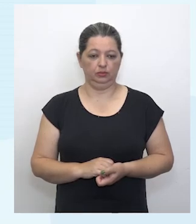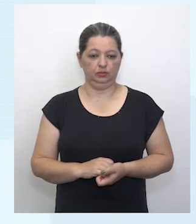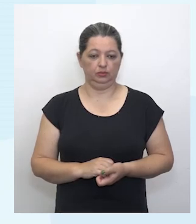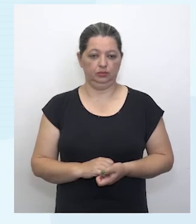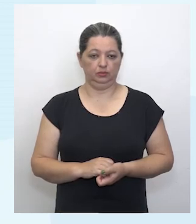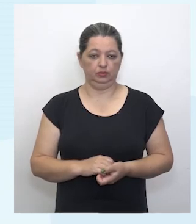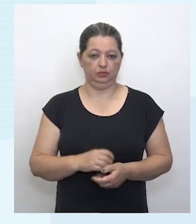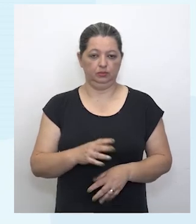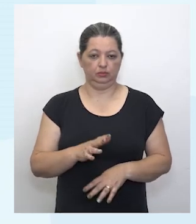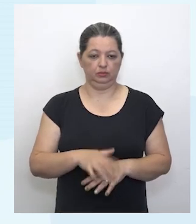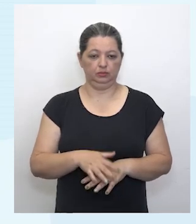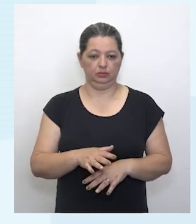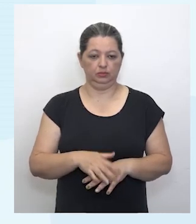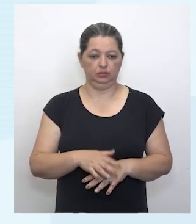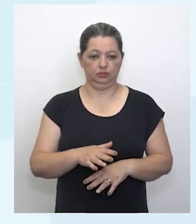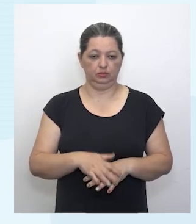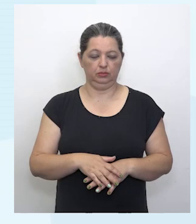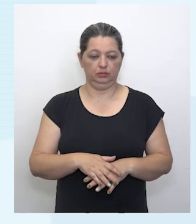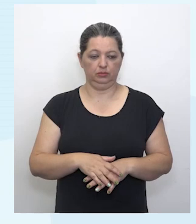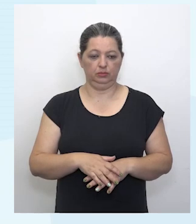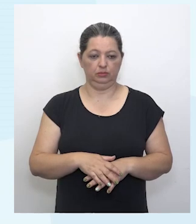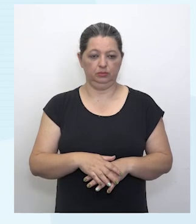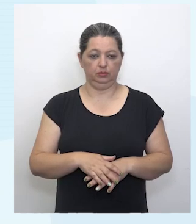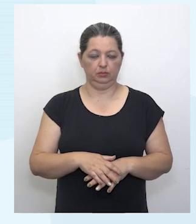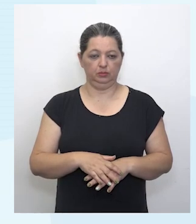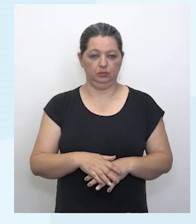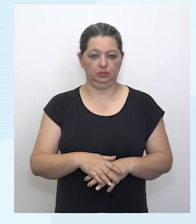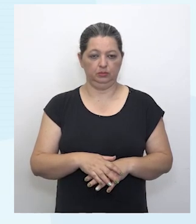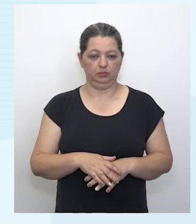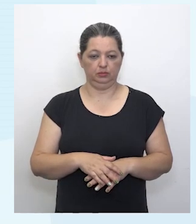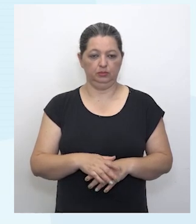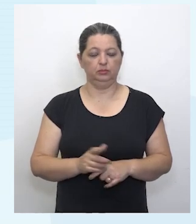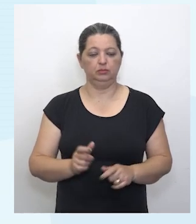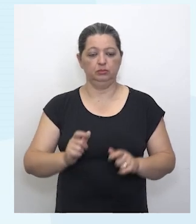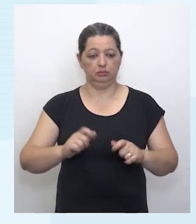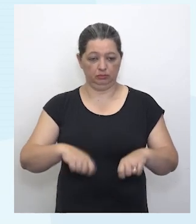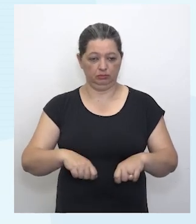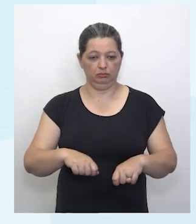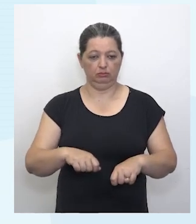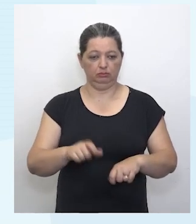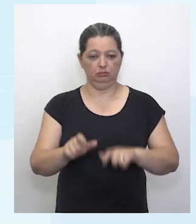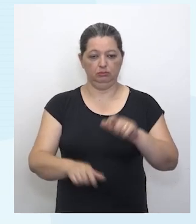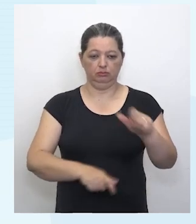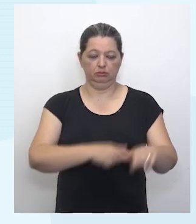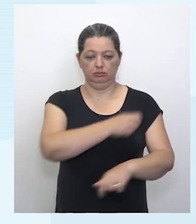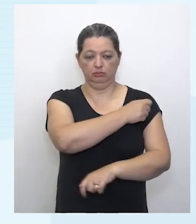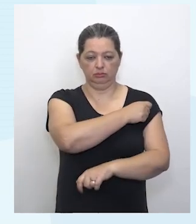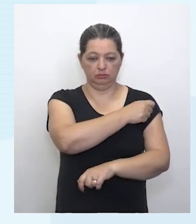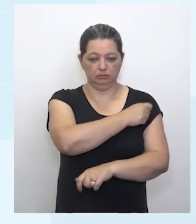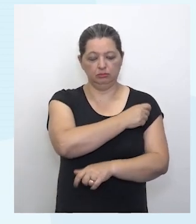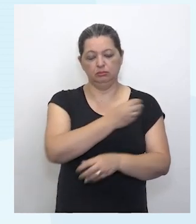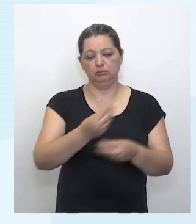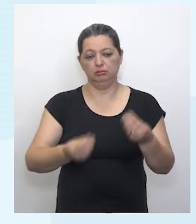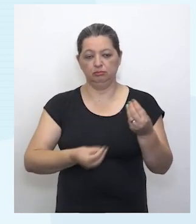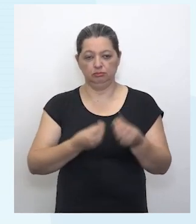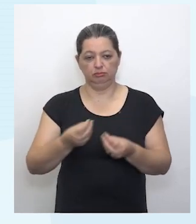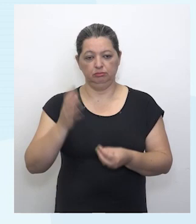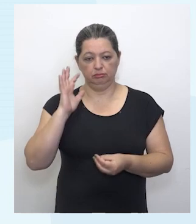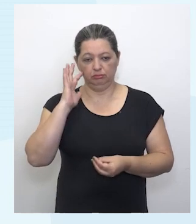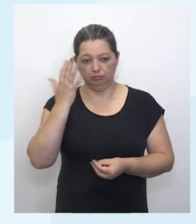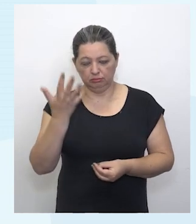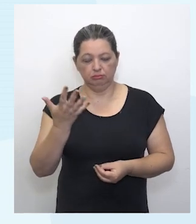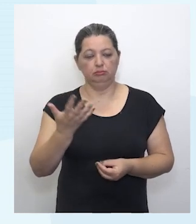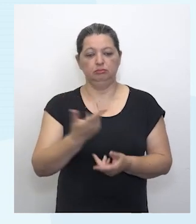A matemática, ela possibilita o estudante, né, caminhos para lidar com situações do